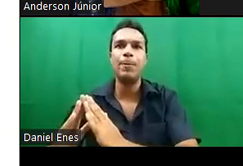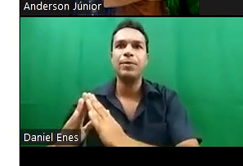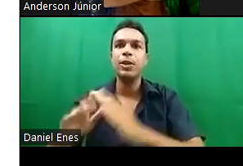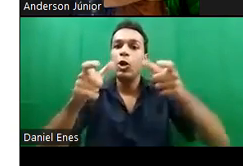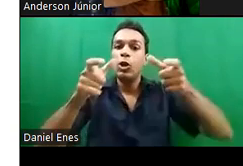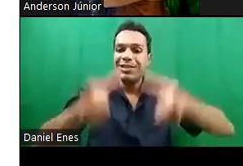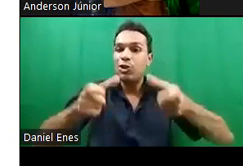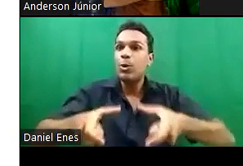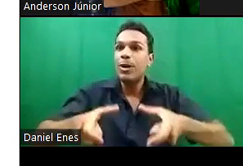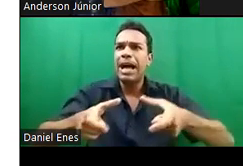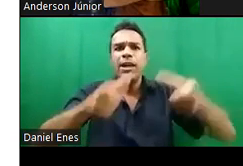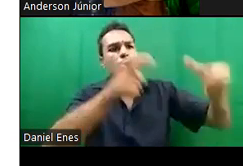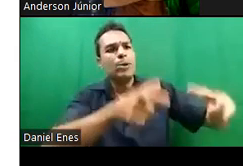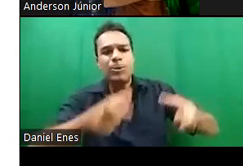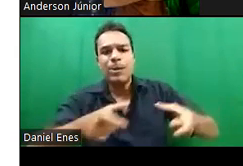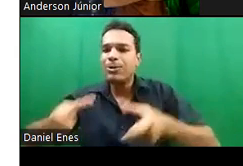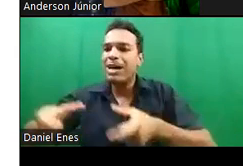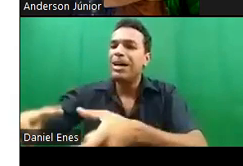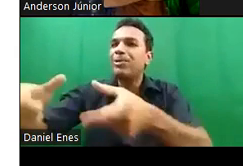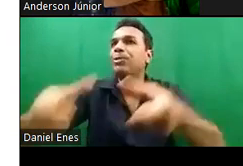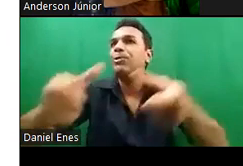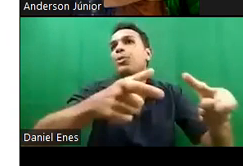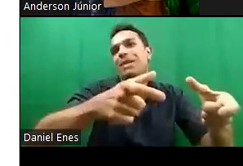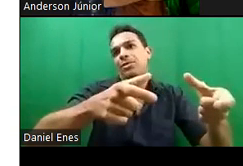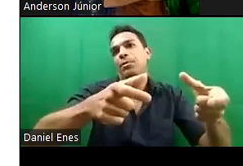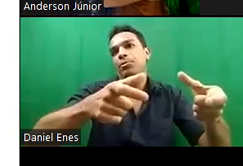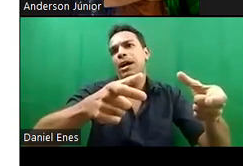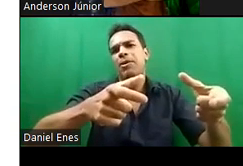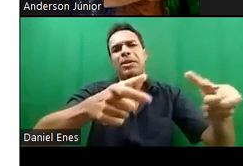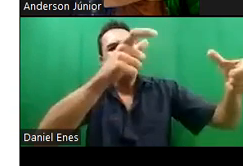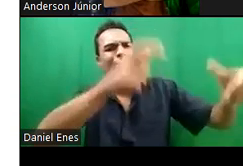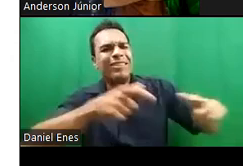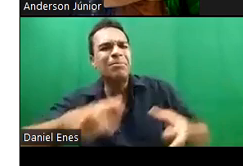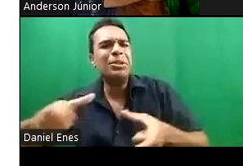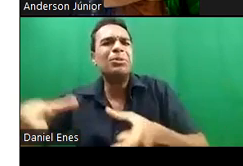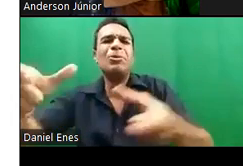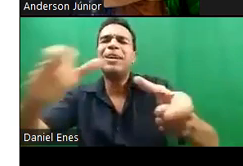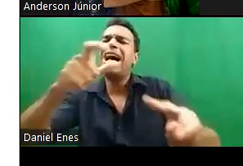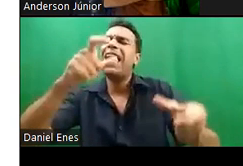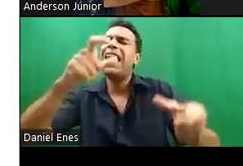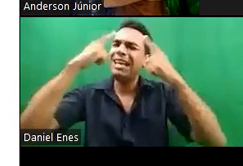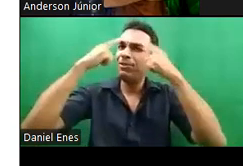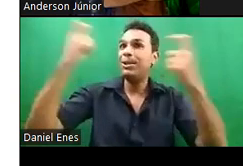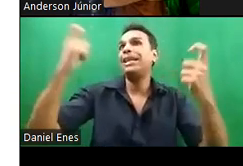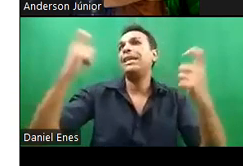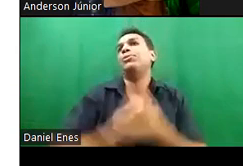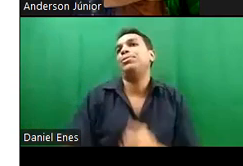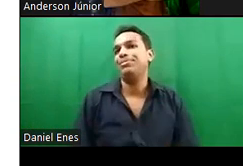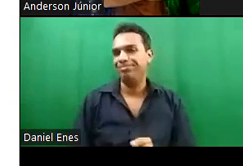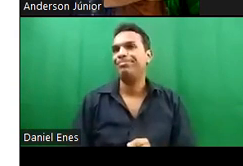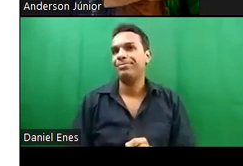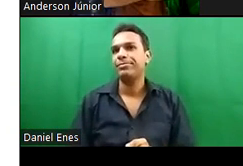plural. Sinal de lugar. Lugar, lugar, lugar, lugar, lugar, lugar, eu estou passando para o plural. Ó, tem muito lugar que é